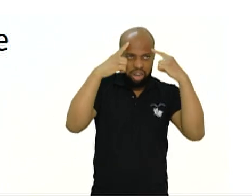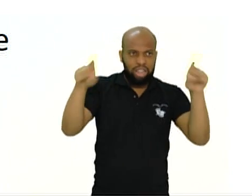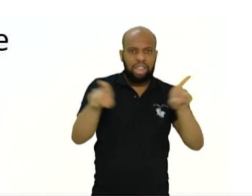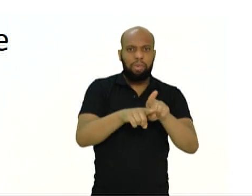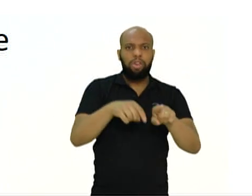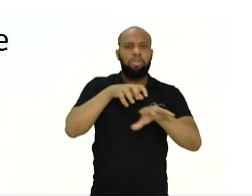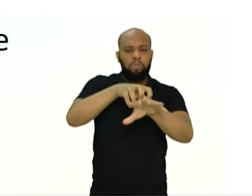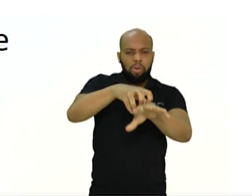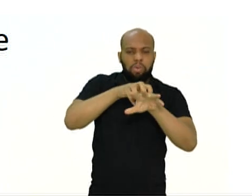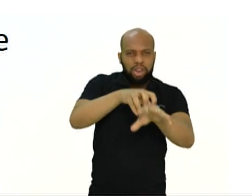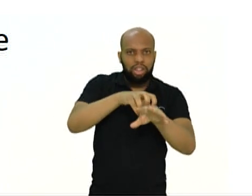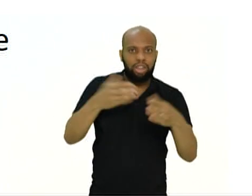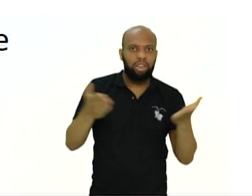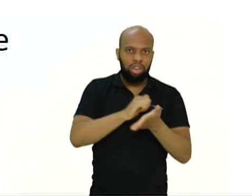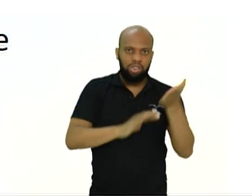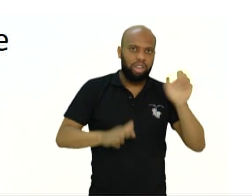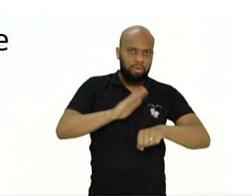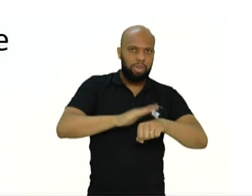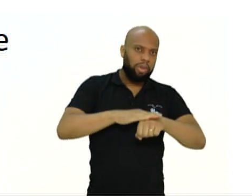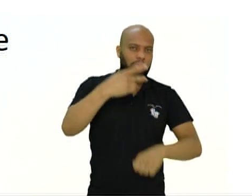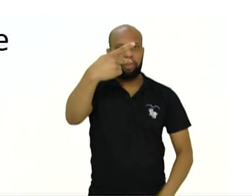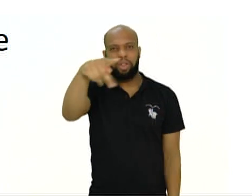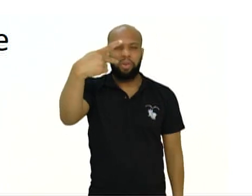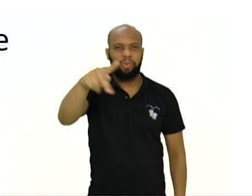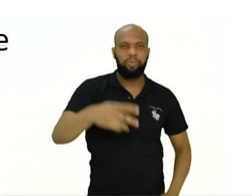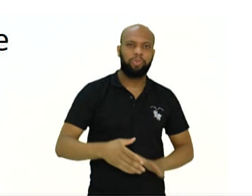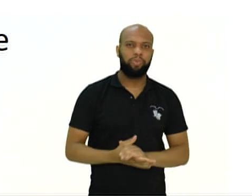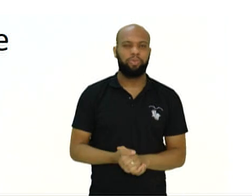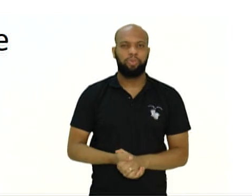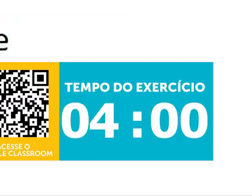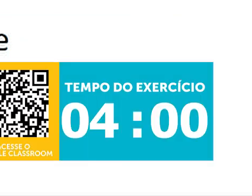urbana. Agora a atividade é com vocês.